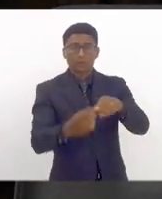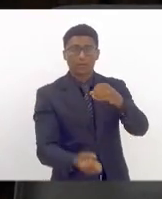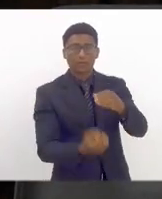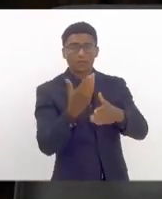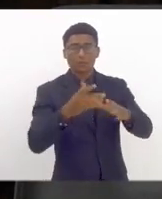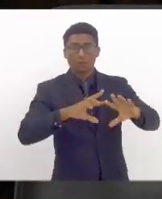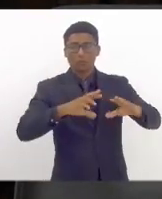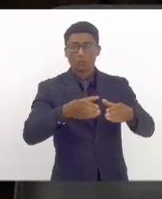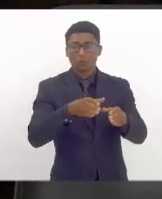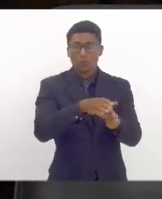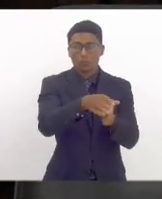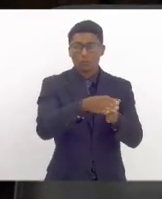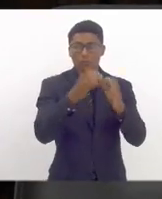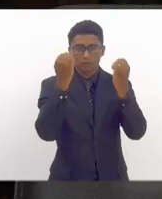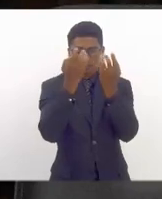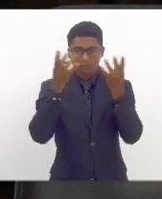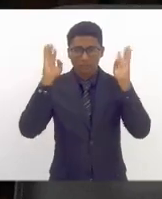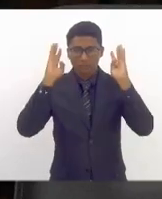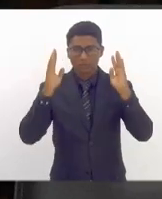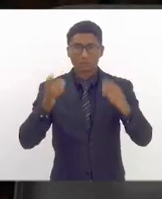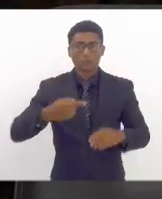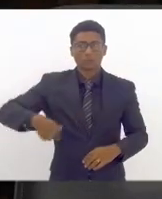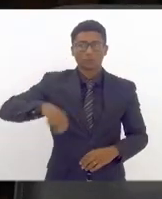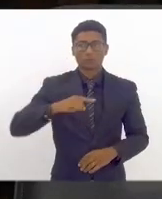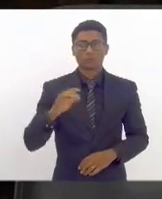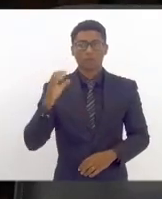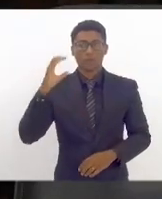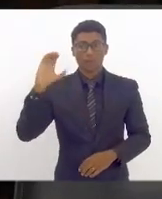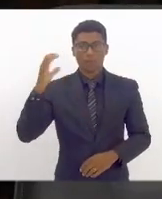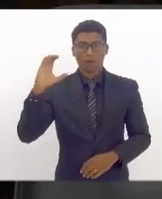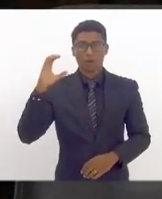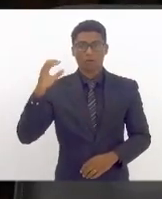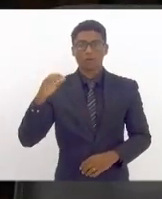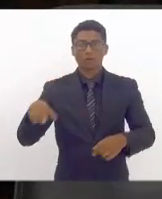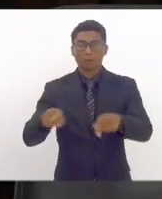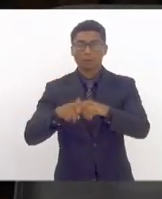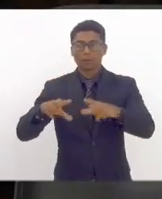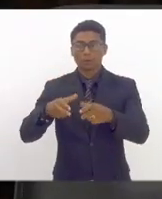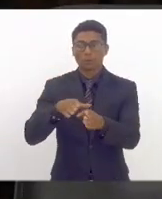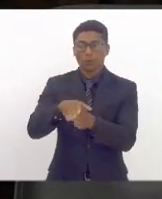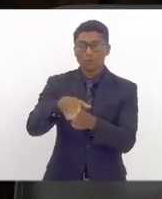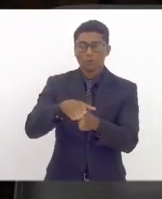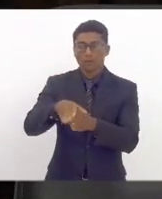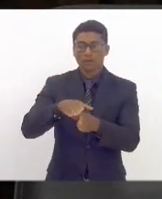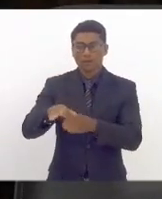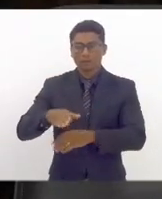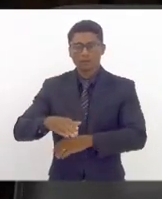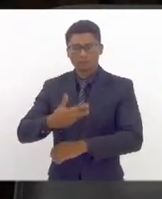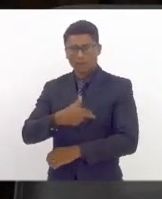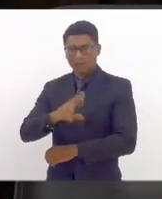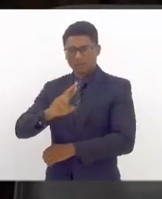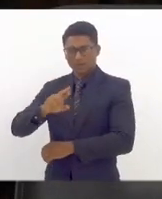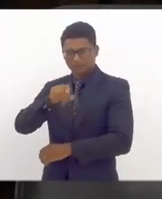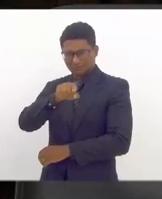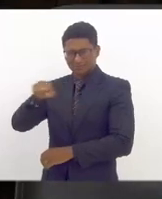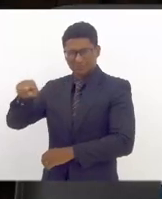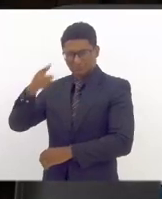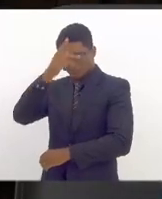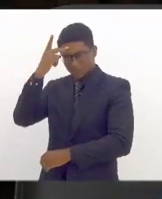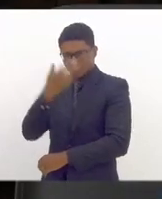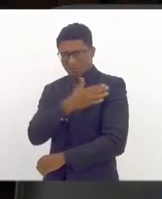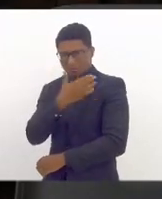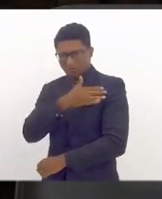e estamos também presente em Niterói no conselho de intolerância religiosa Então coloca ele dialoga conselhos